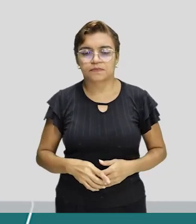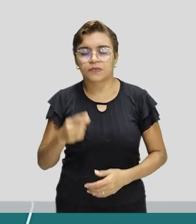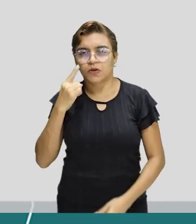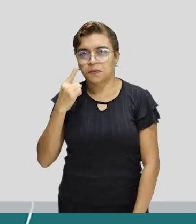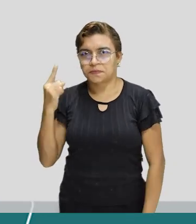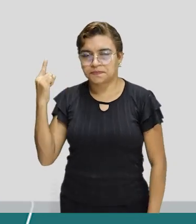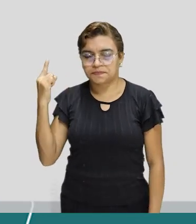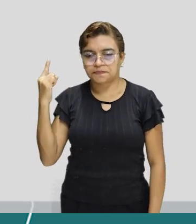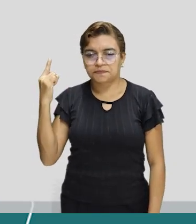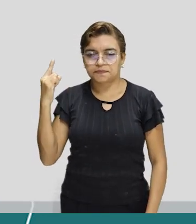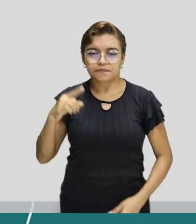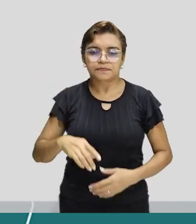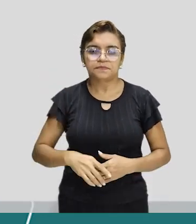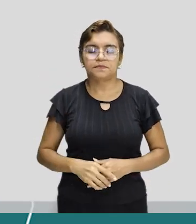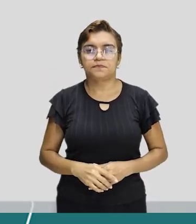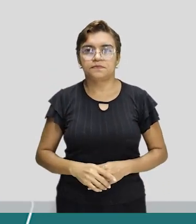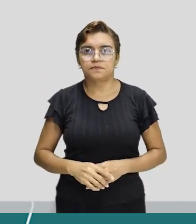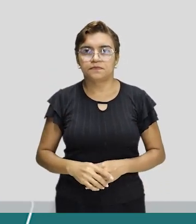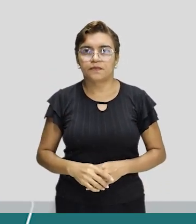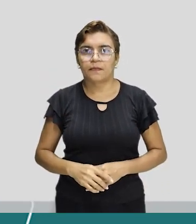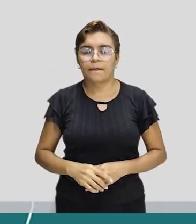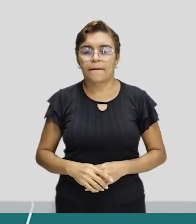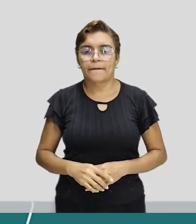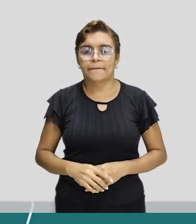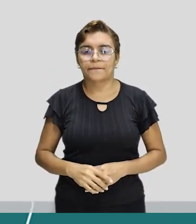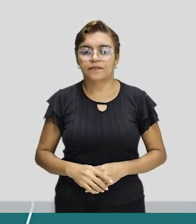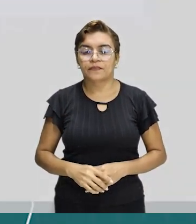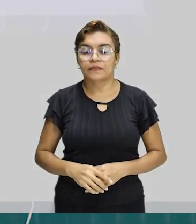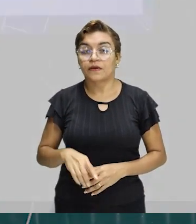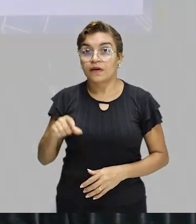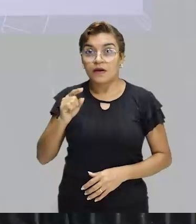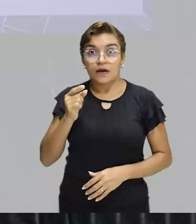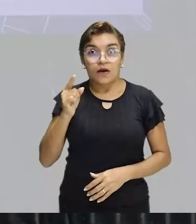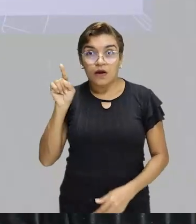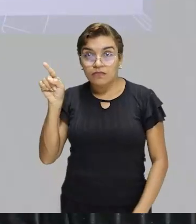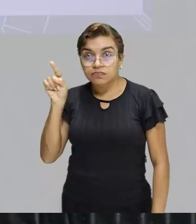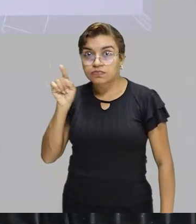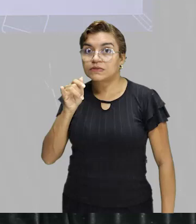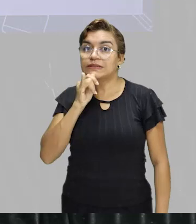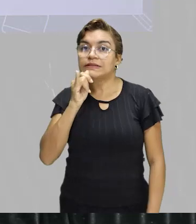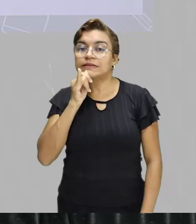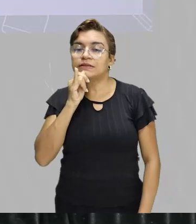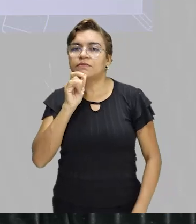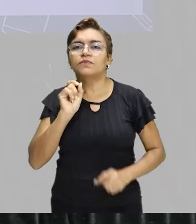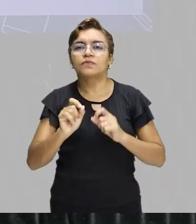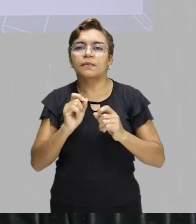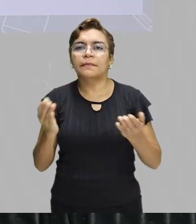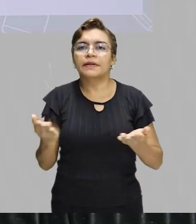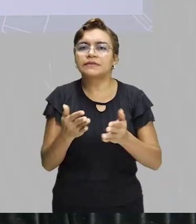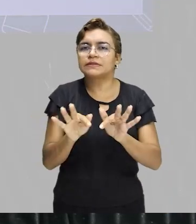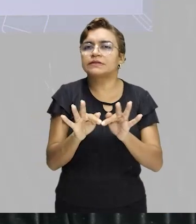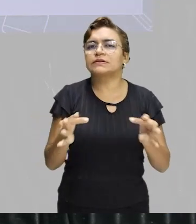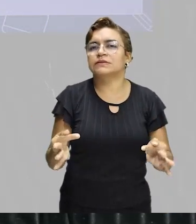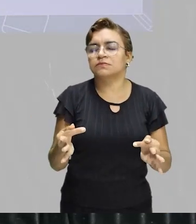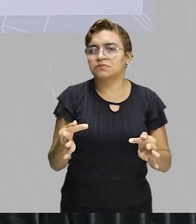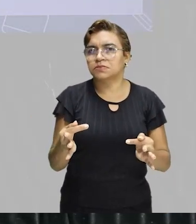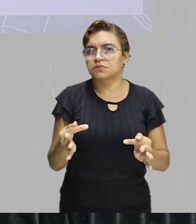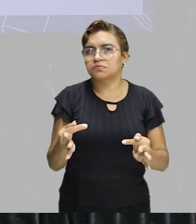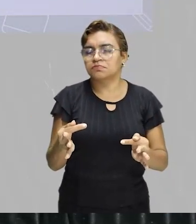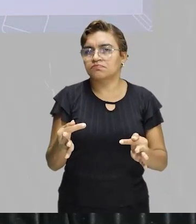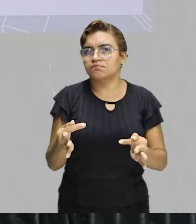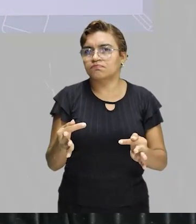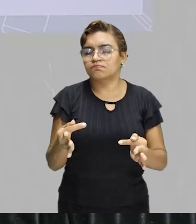without oxygen. Nesse exemplo, o presente simples implica o quê? Que ideia